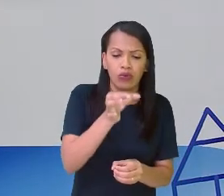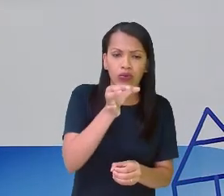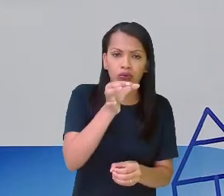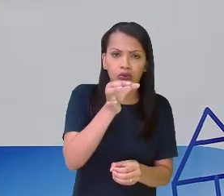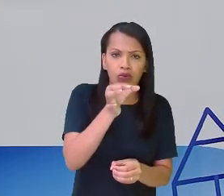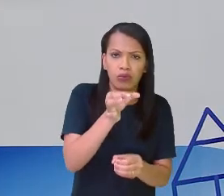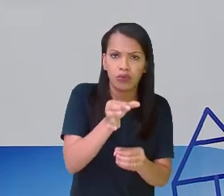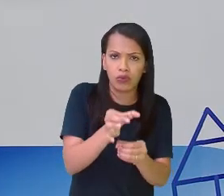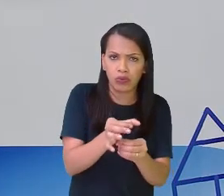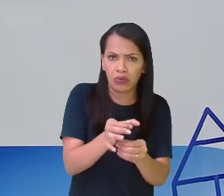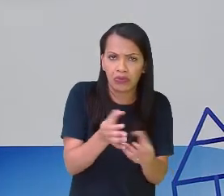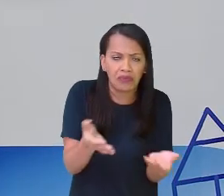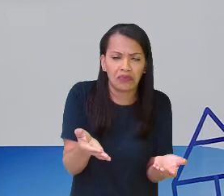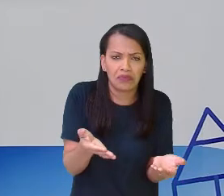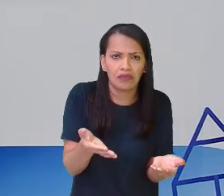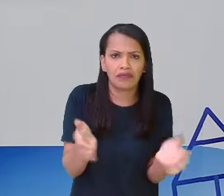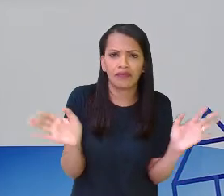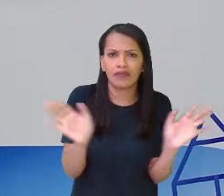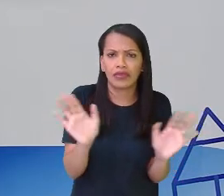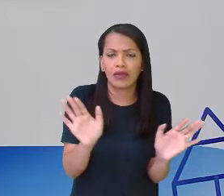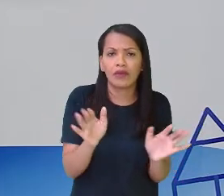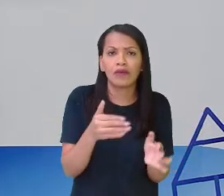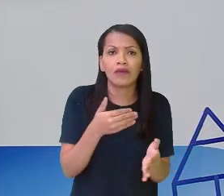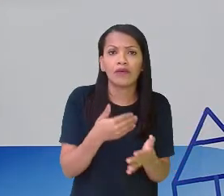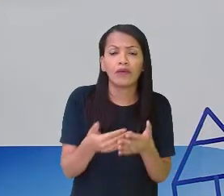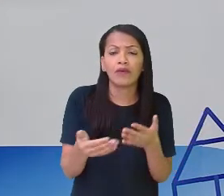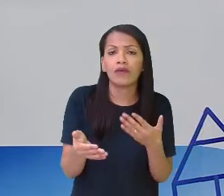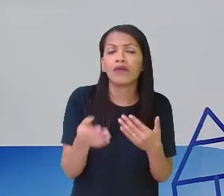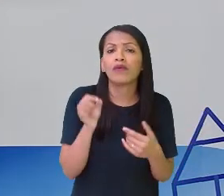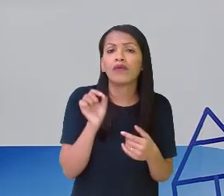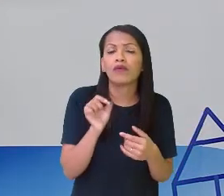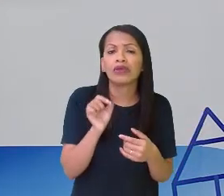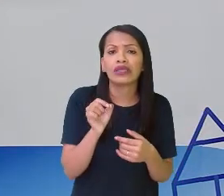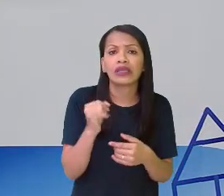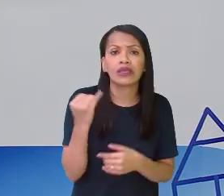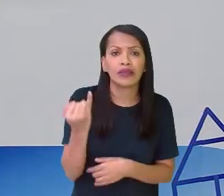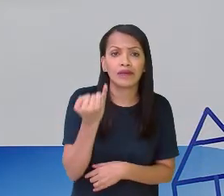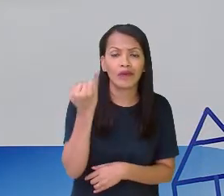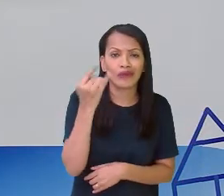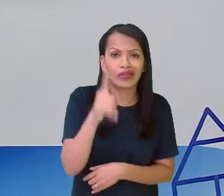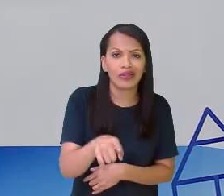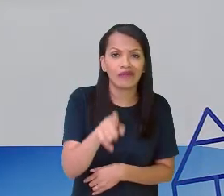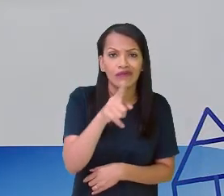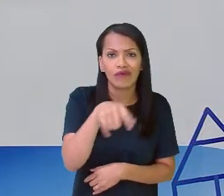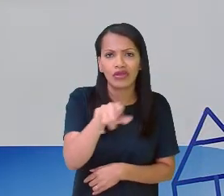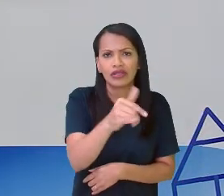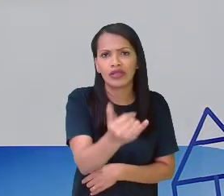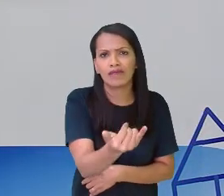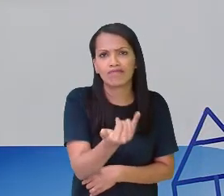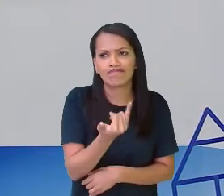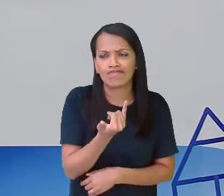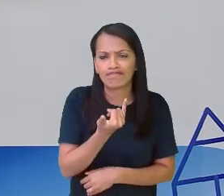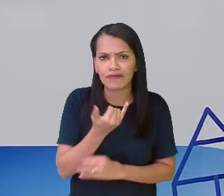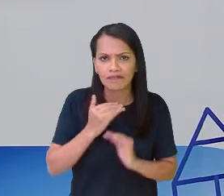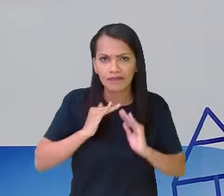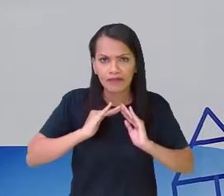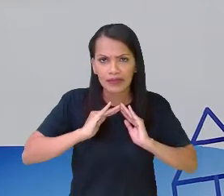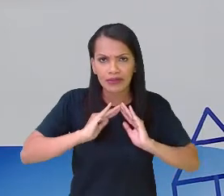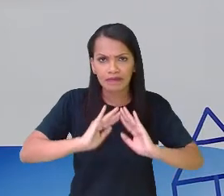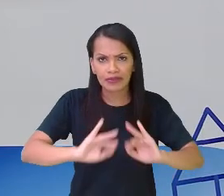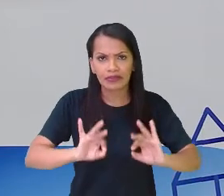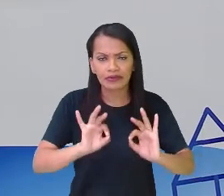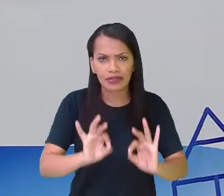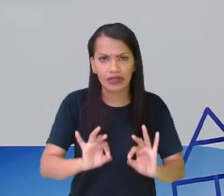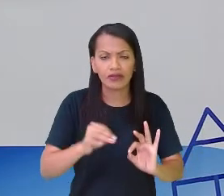menorzinha? Não, o que importa é que você me pediu uma latinha de refrigerante com 350 ml. É o que importa